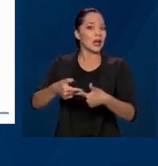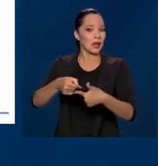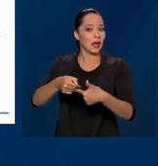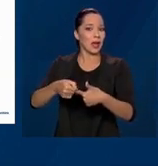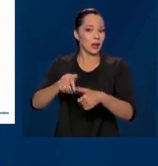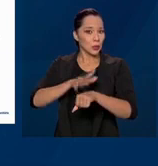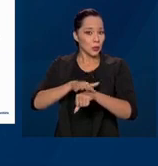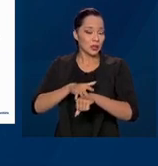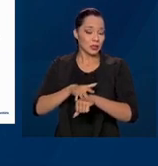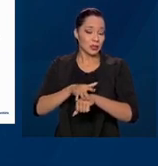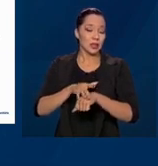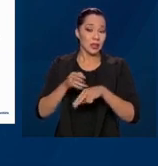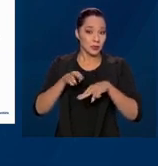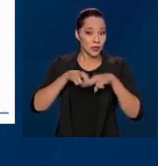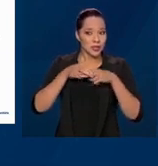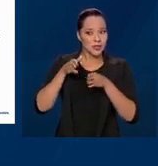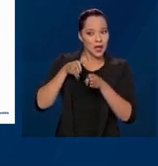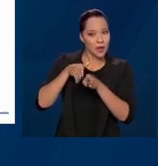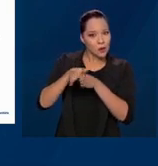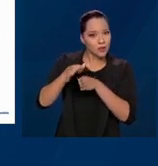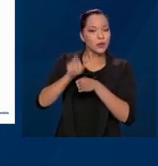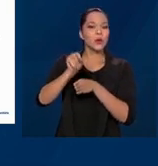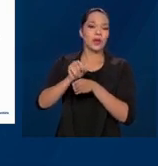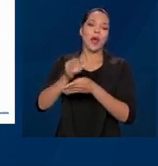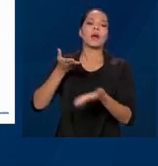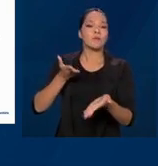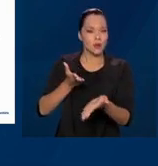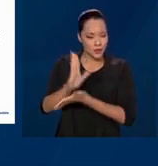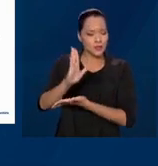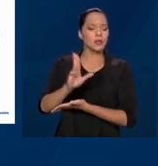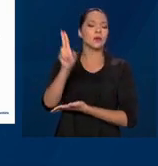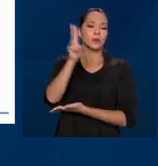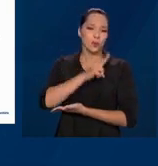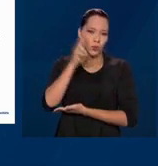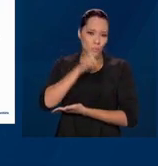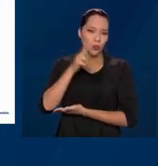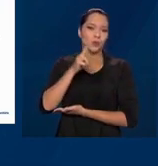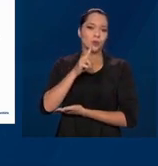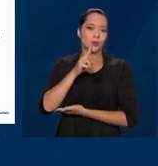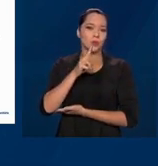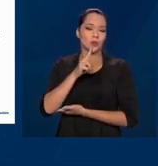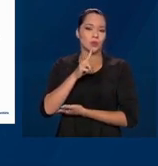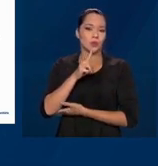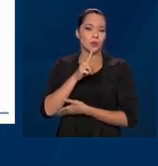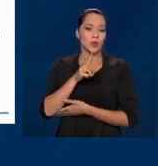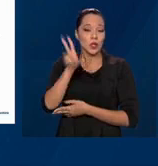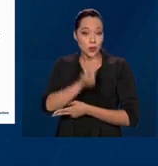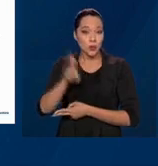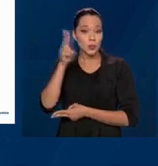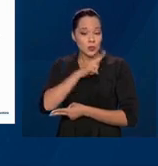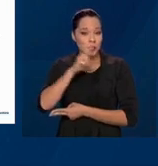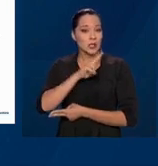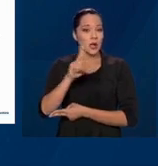Medicamentos recomenda a aprovação do uso emergencial da